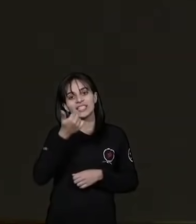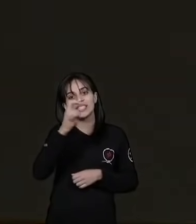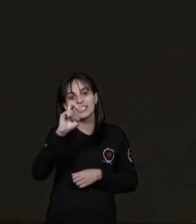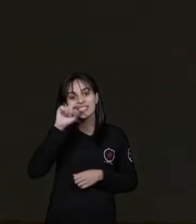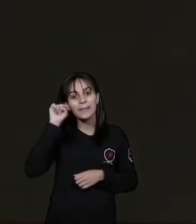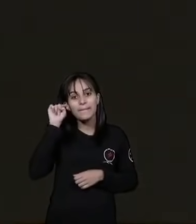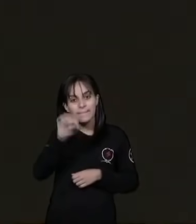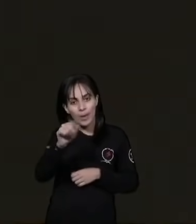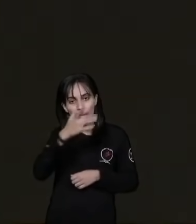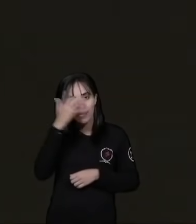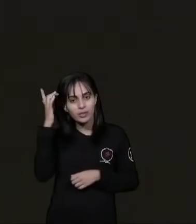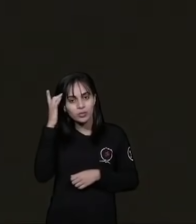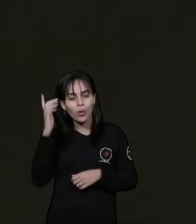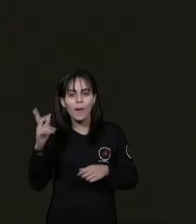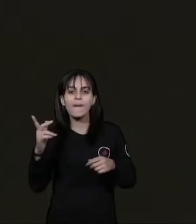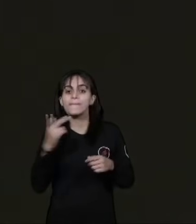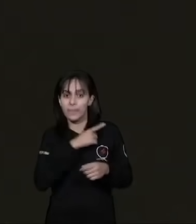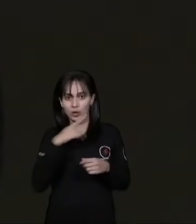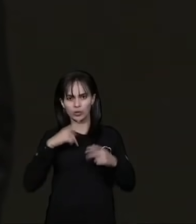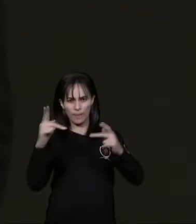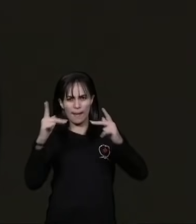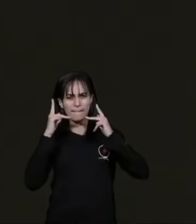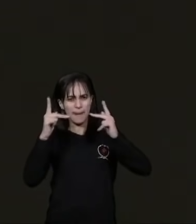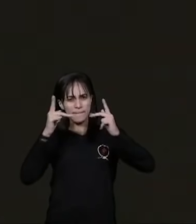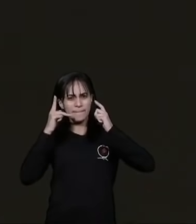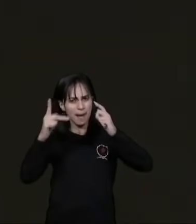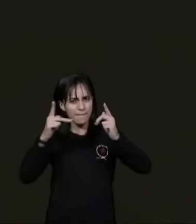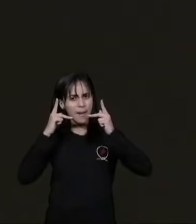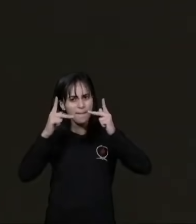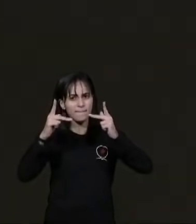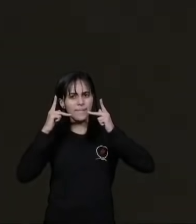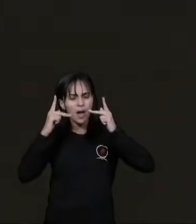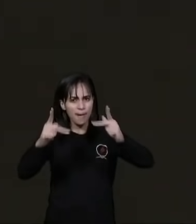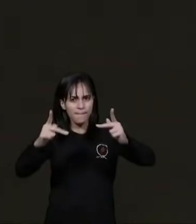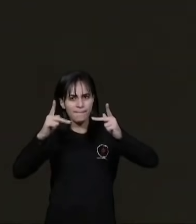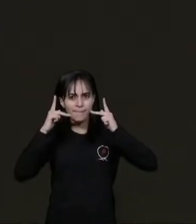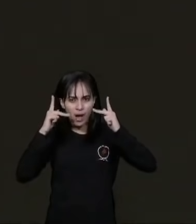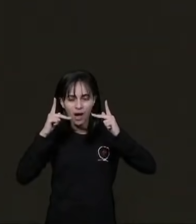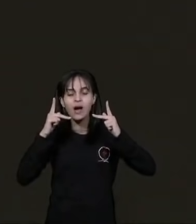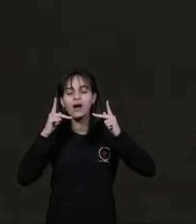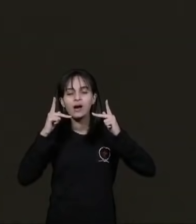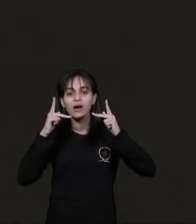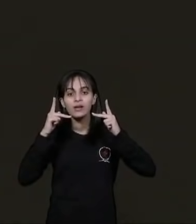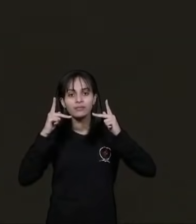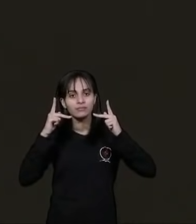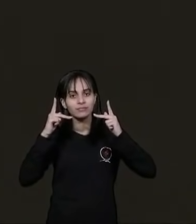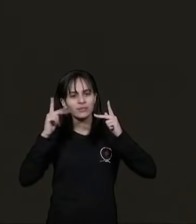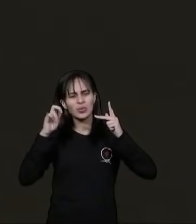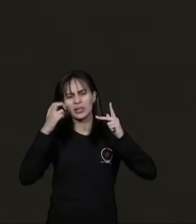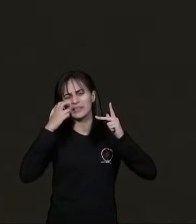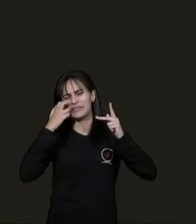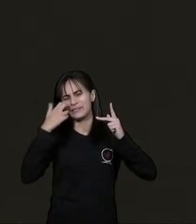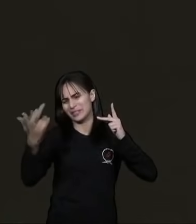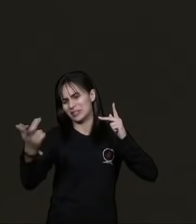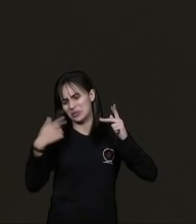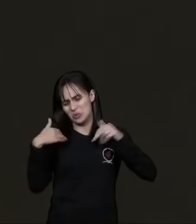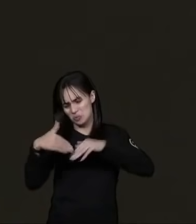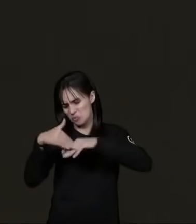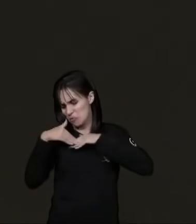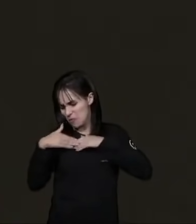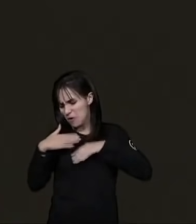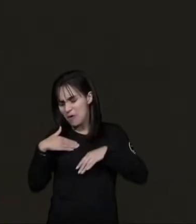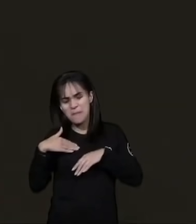Maracanãzinho Pastor Geziel tá pegando uma mensagem no meio da mensagem já tinha falado